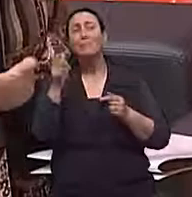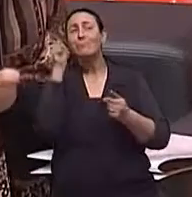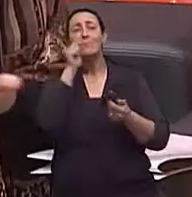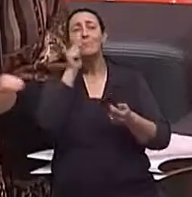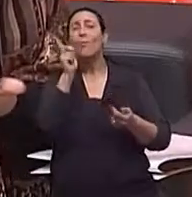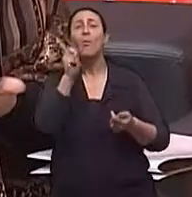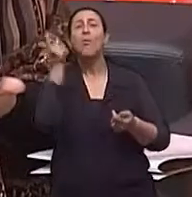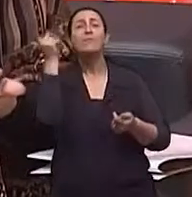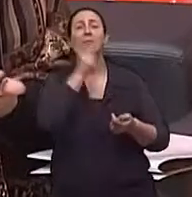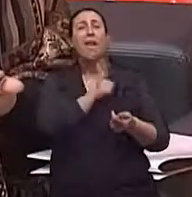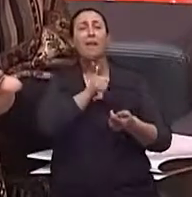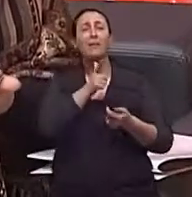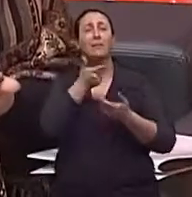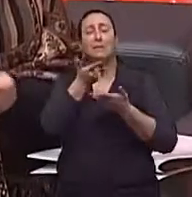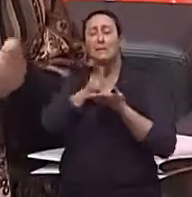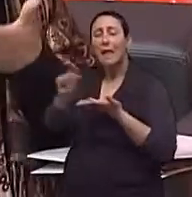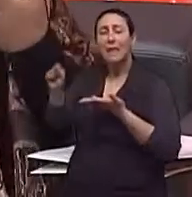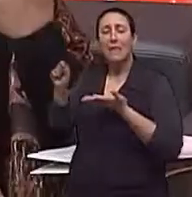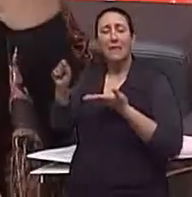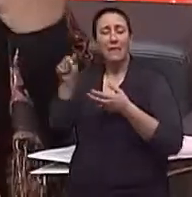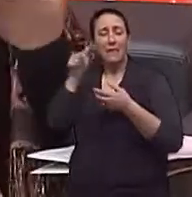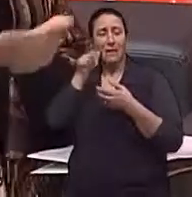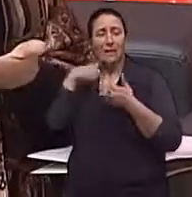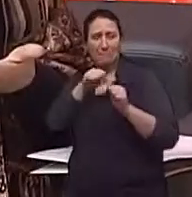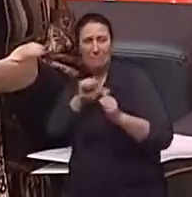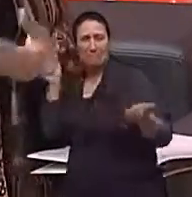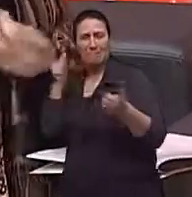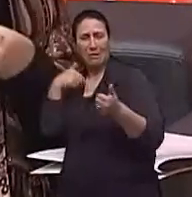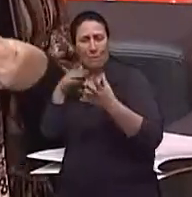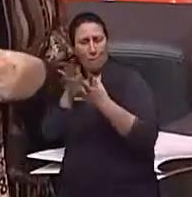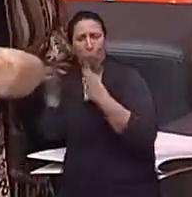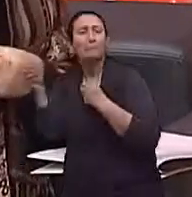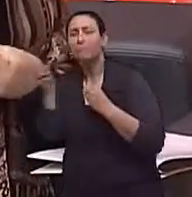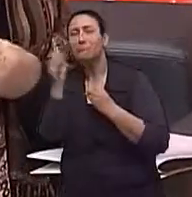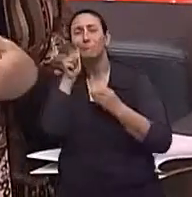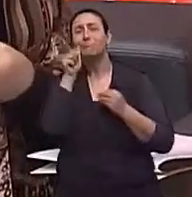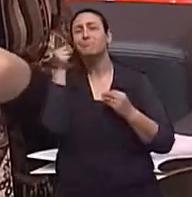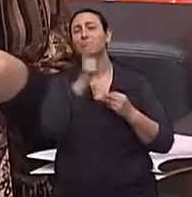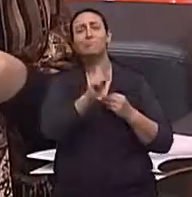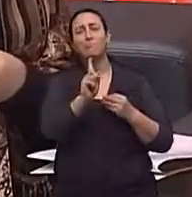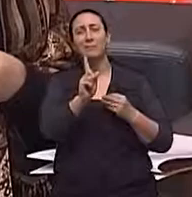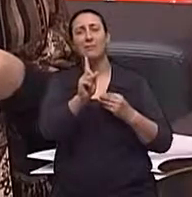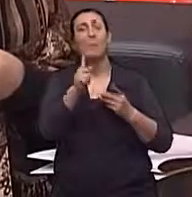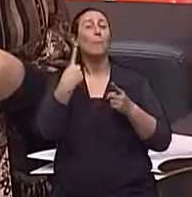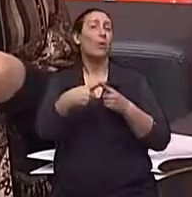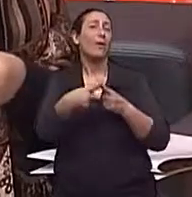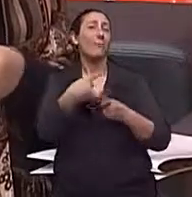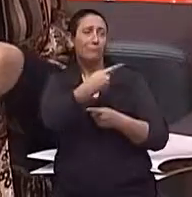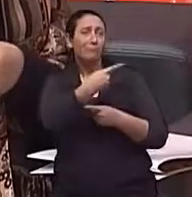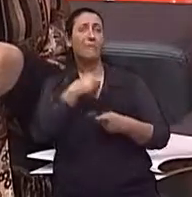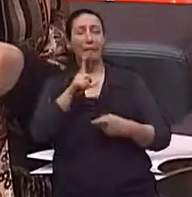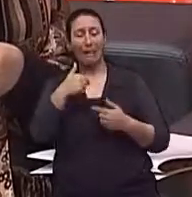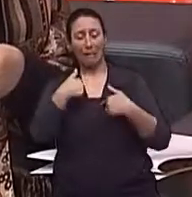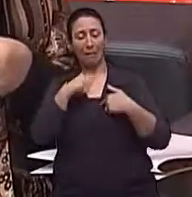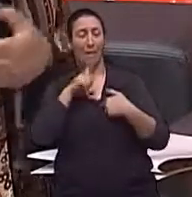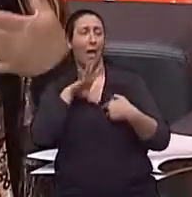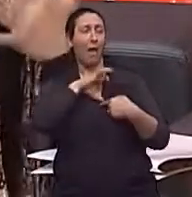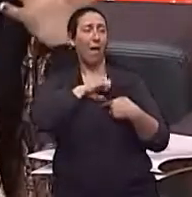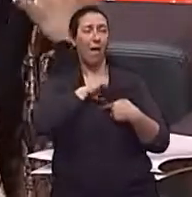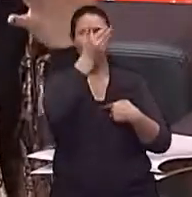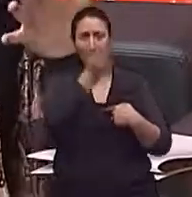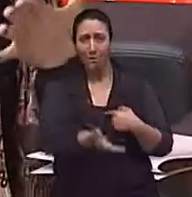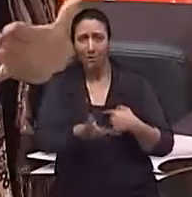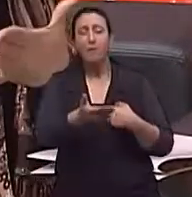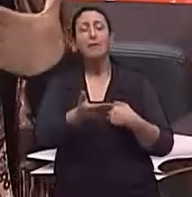conseguem muitas vezes sair desta situação por conta primeiro que existe um vínculo afetivo não é e também